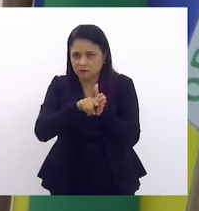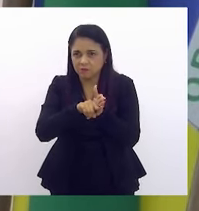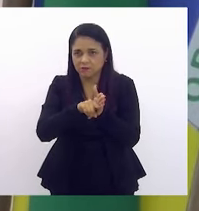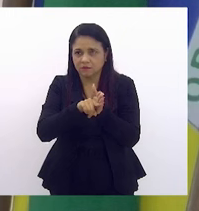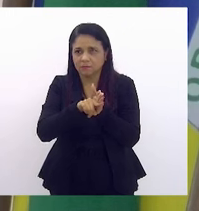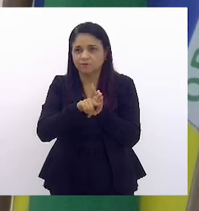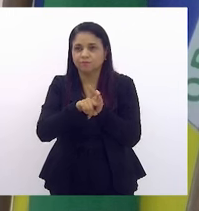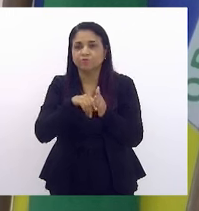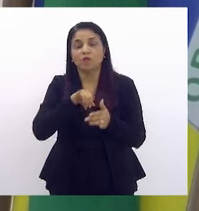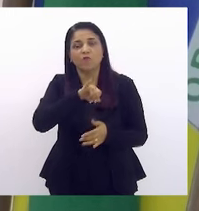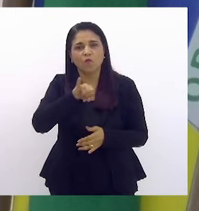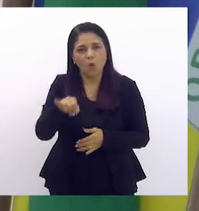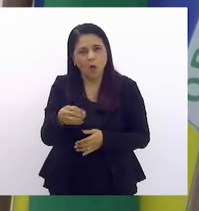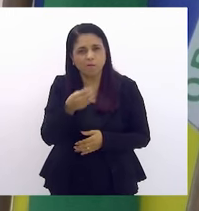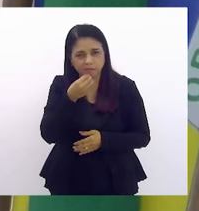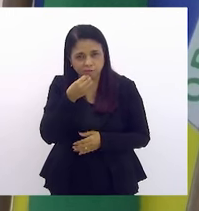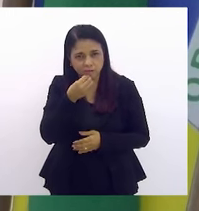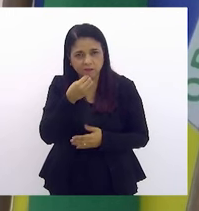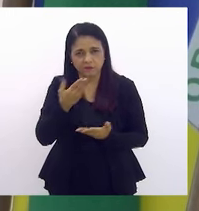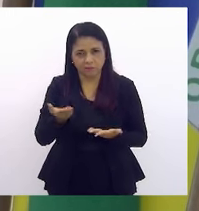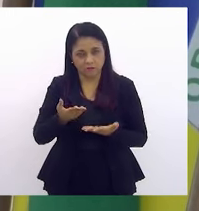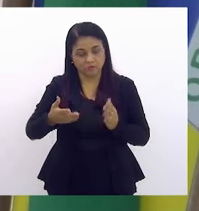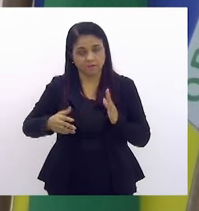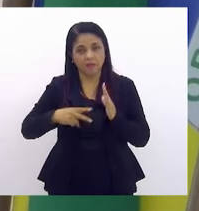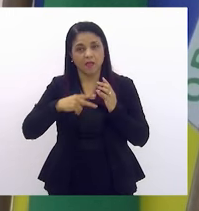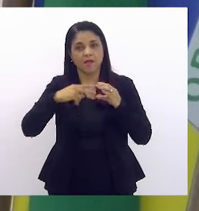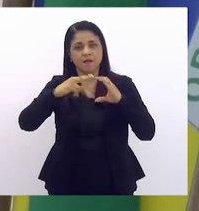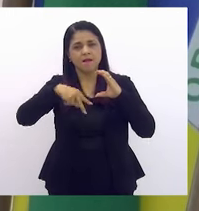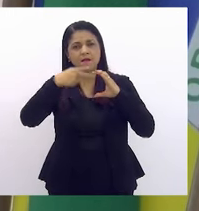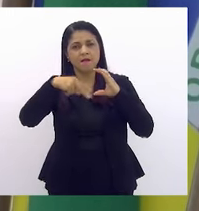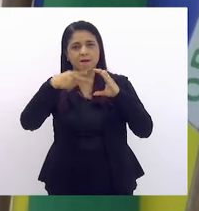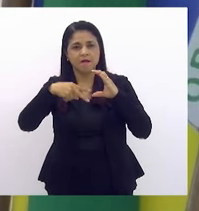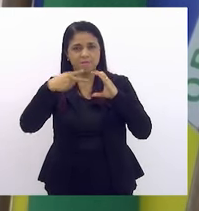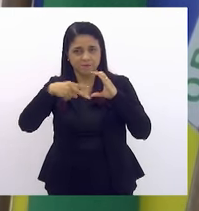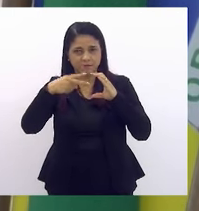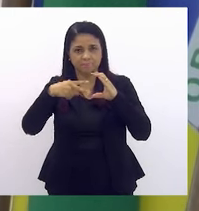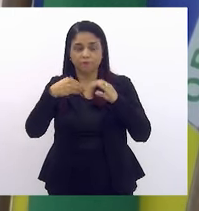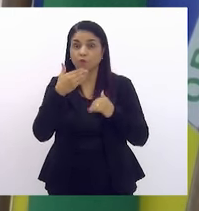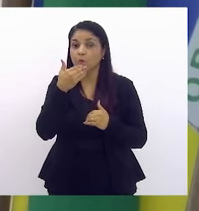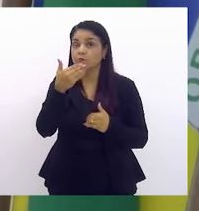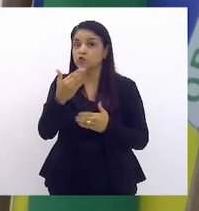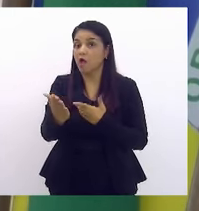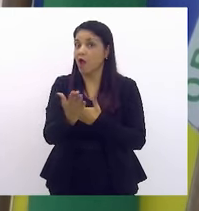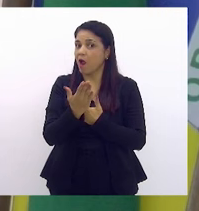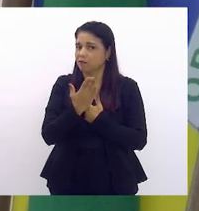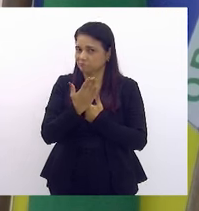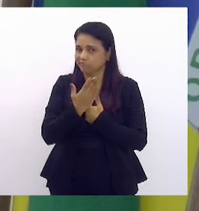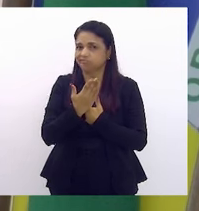Assim, eu vou aproveitar primeiro que eu estou na Câmara dos Vereadores e pedir ajuda.